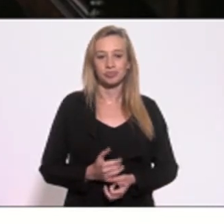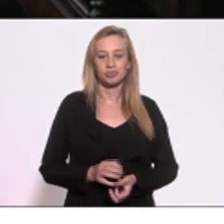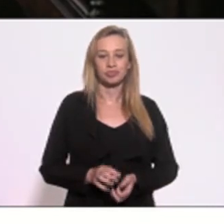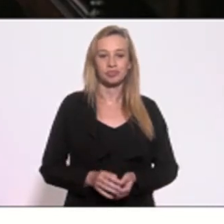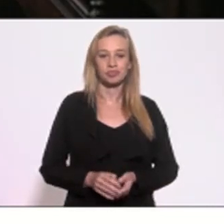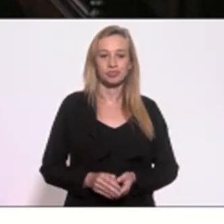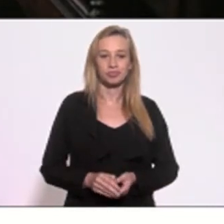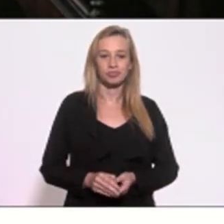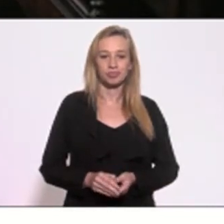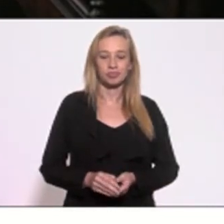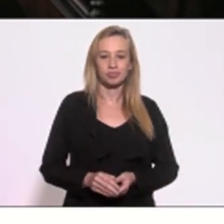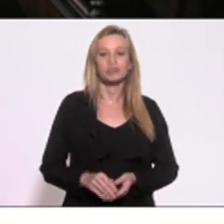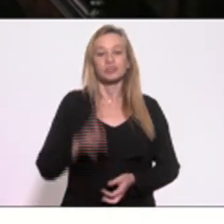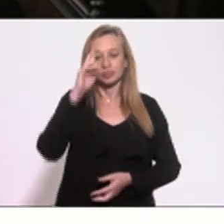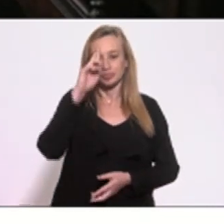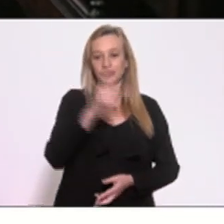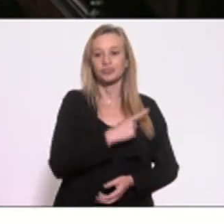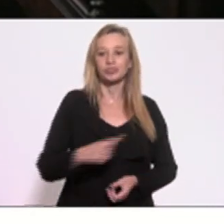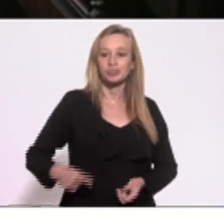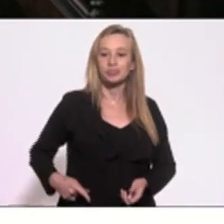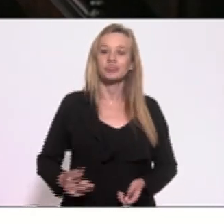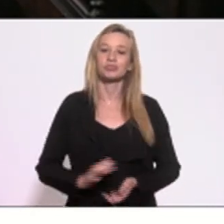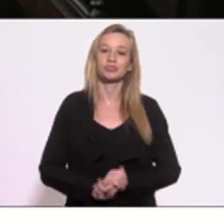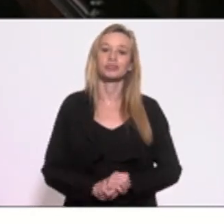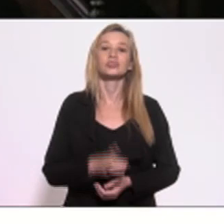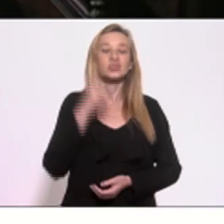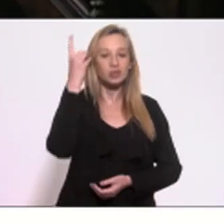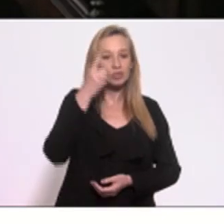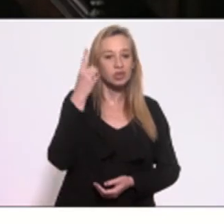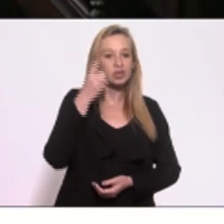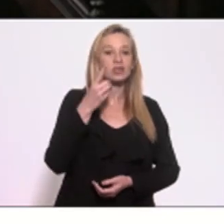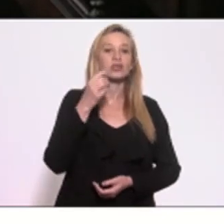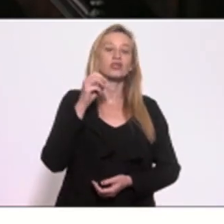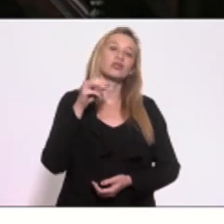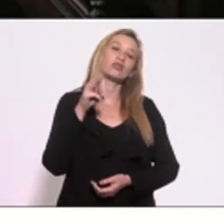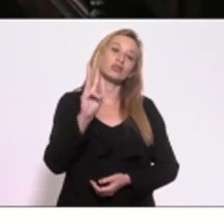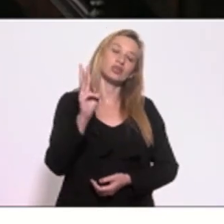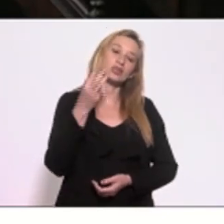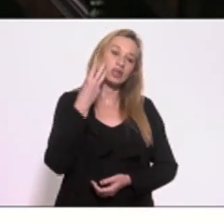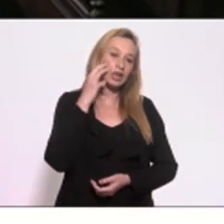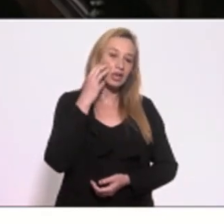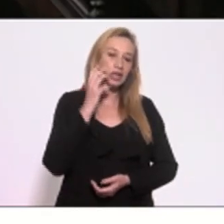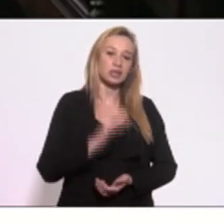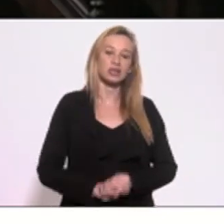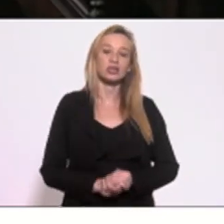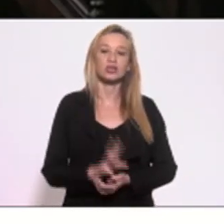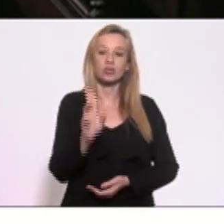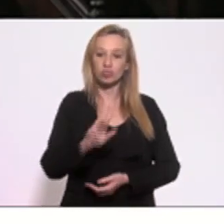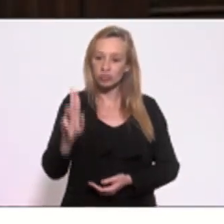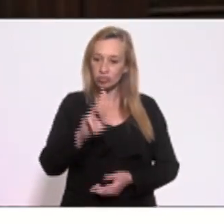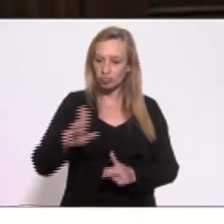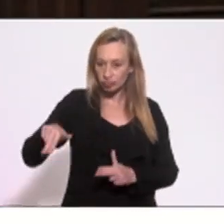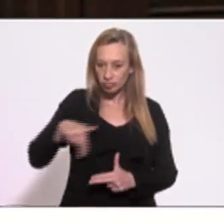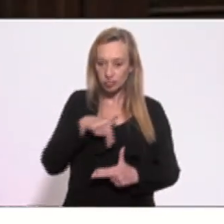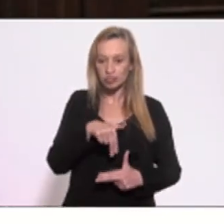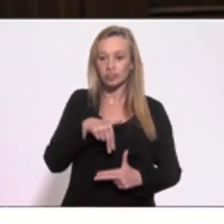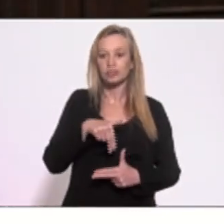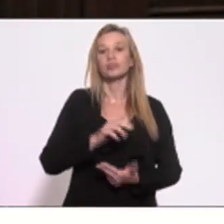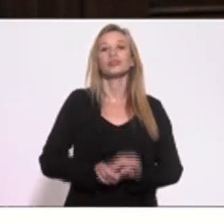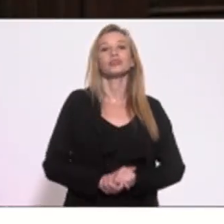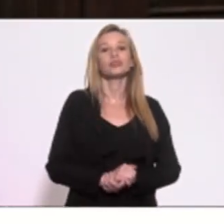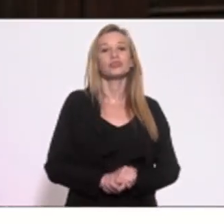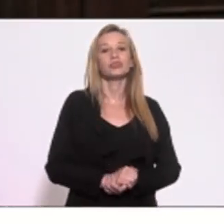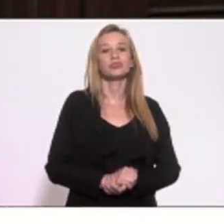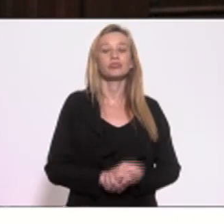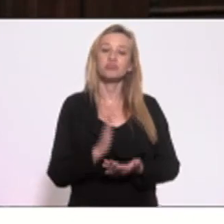Senhor presidente, deputado Valdec Carneiro, faço uso dessa tribuna